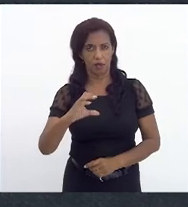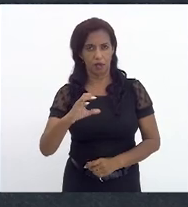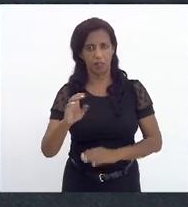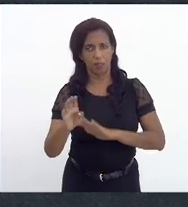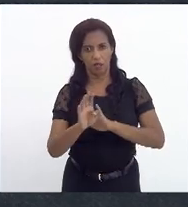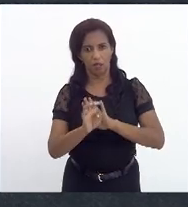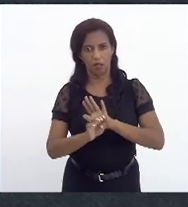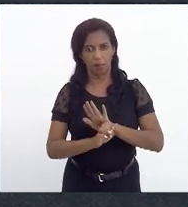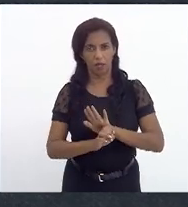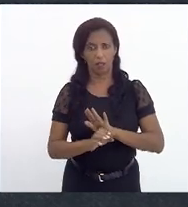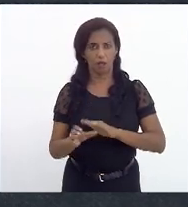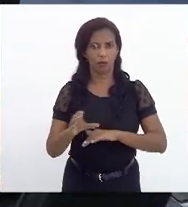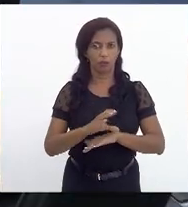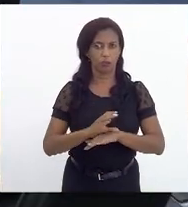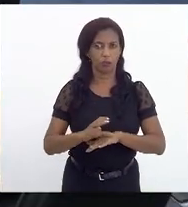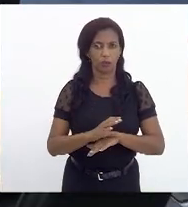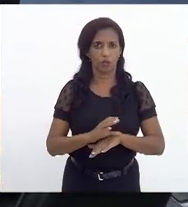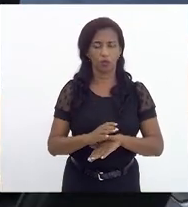constitucional?